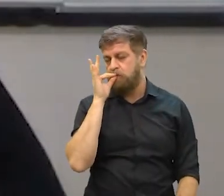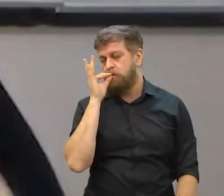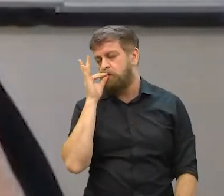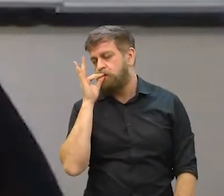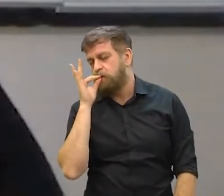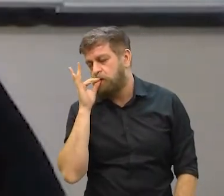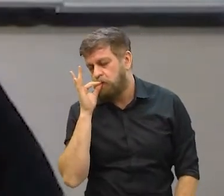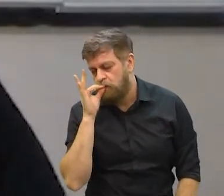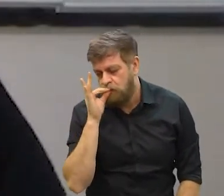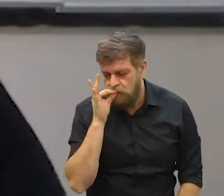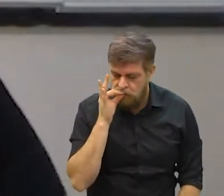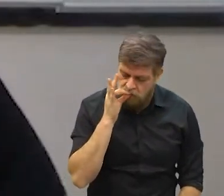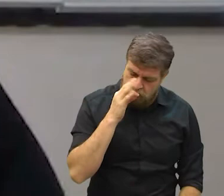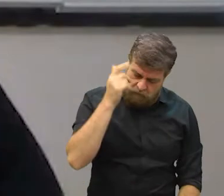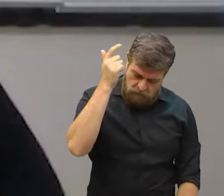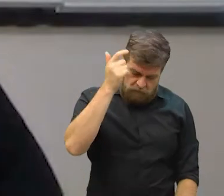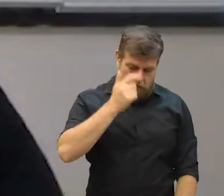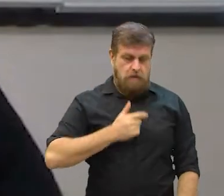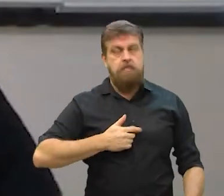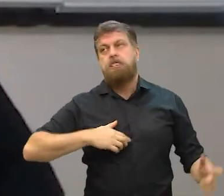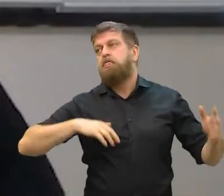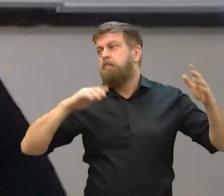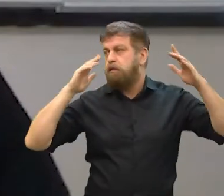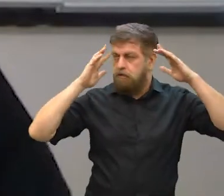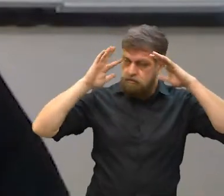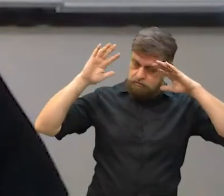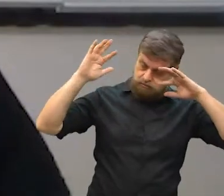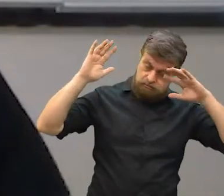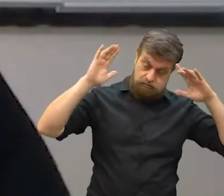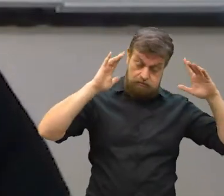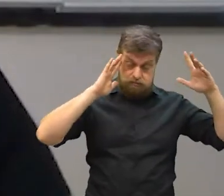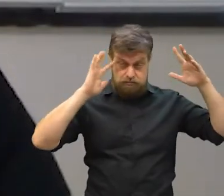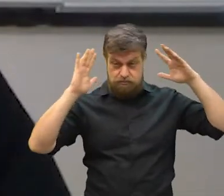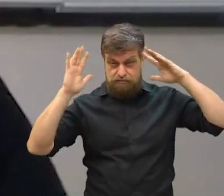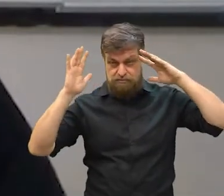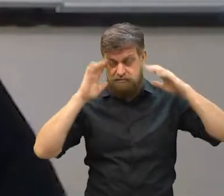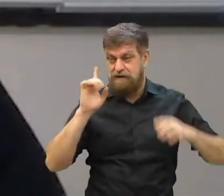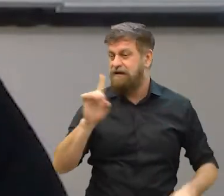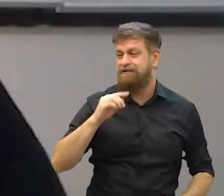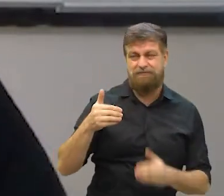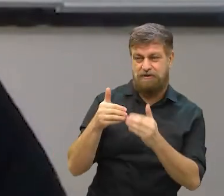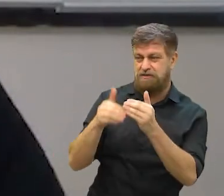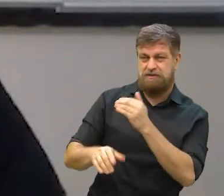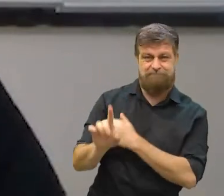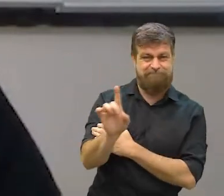isso aumenta mais ainda, e daí os efeitos adversos,